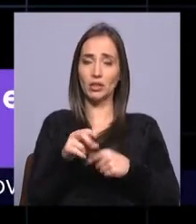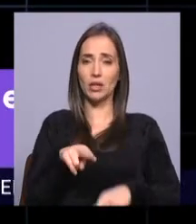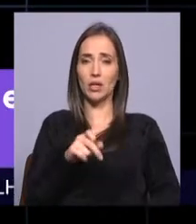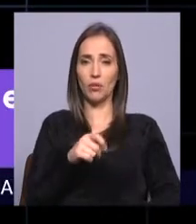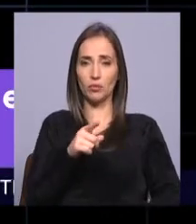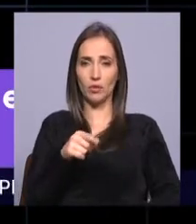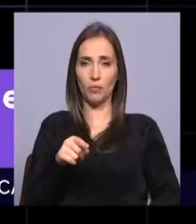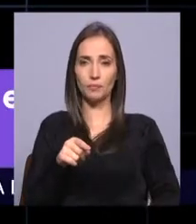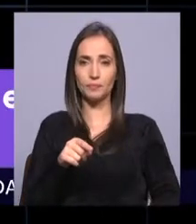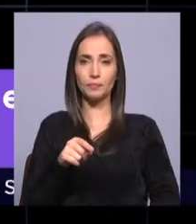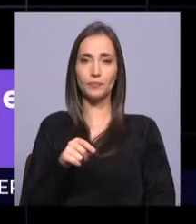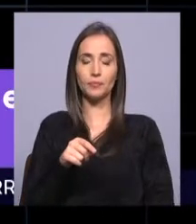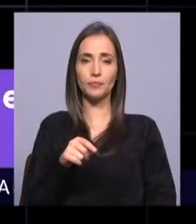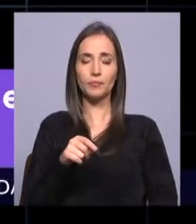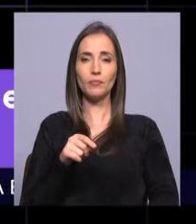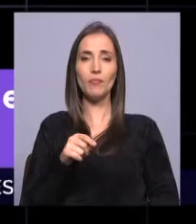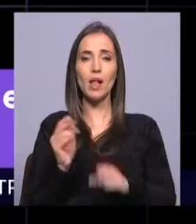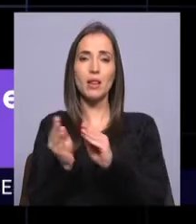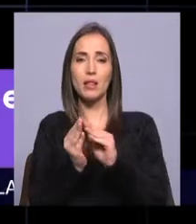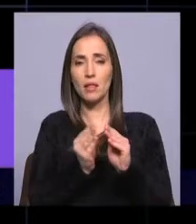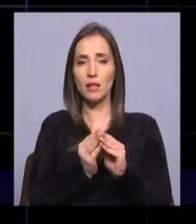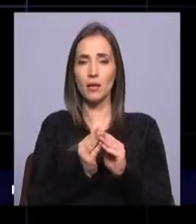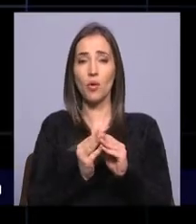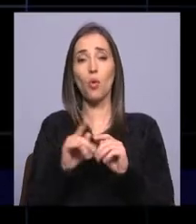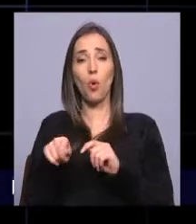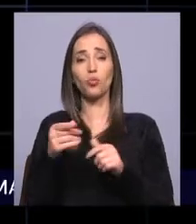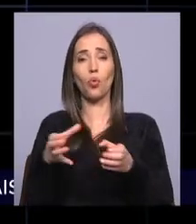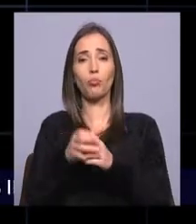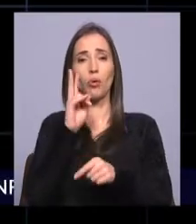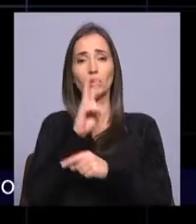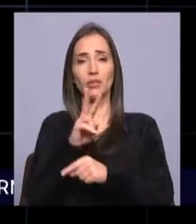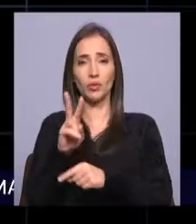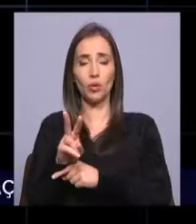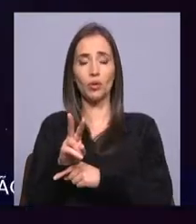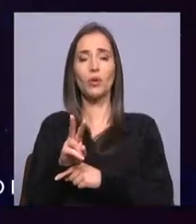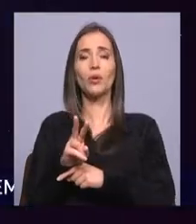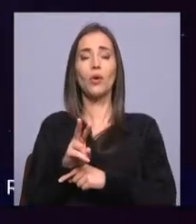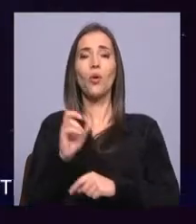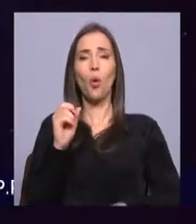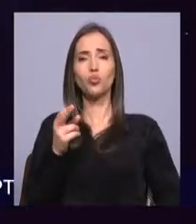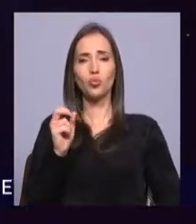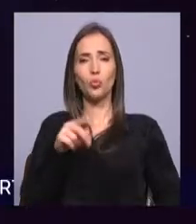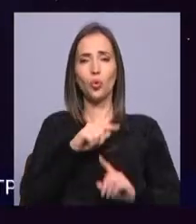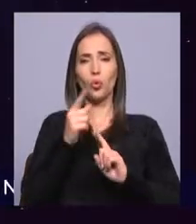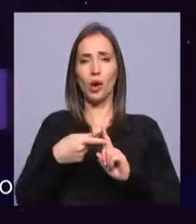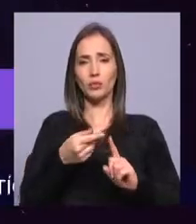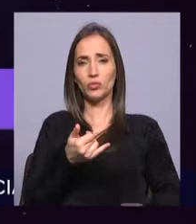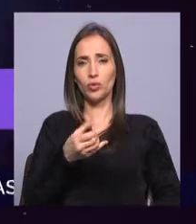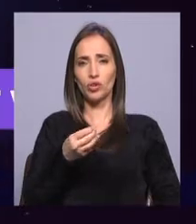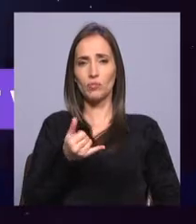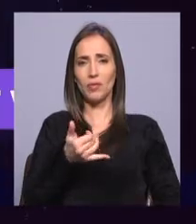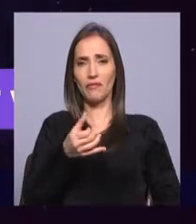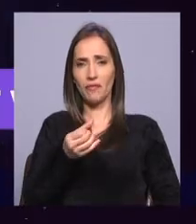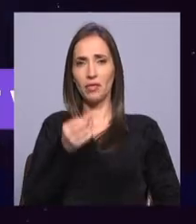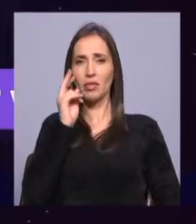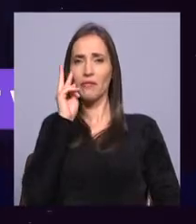E em conluio, digamos assim, com um outro observatório, o SWIFT, a 10 de outubro de 2020, eles tiveram a olhar em particular para